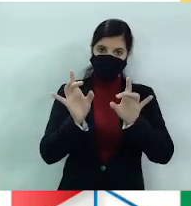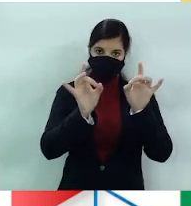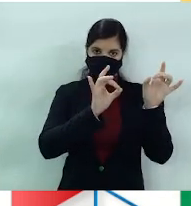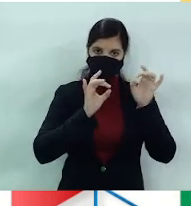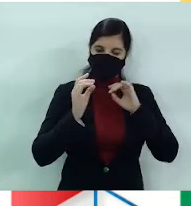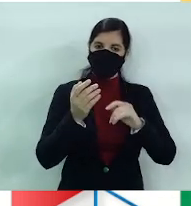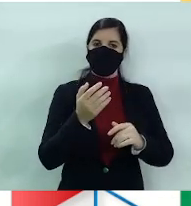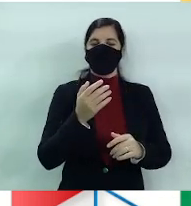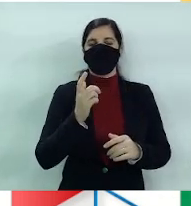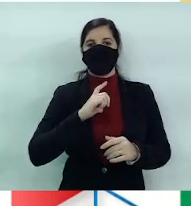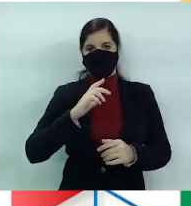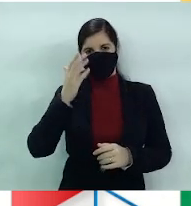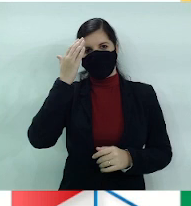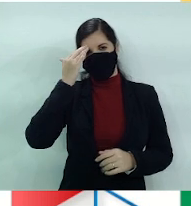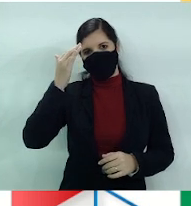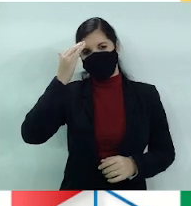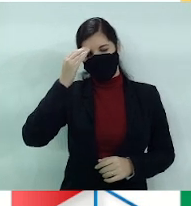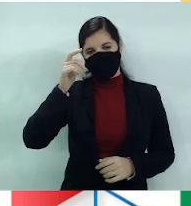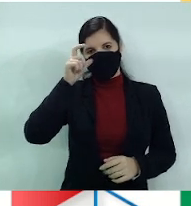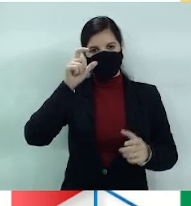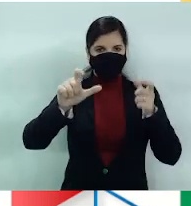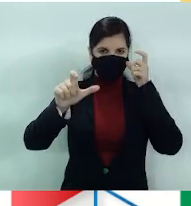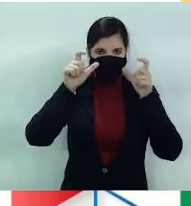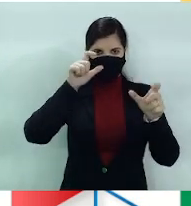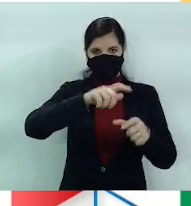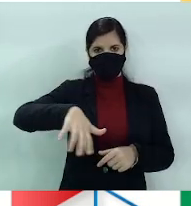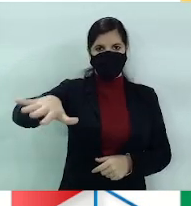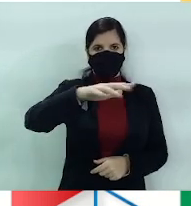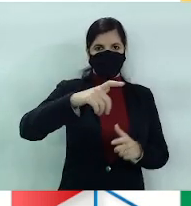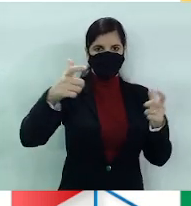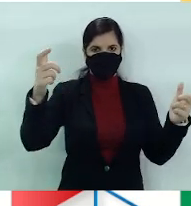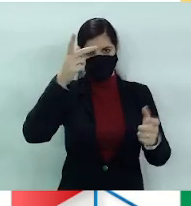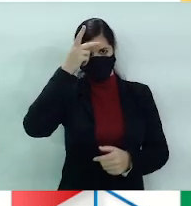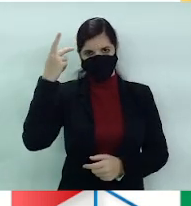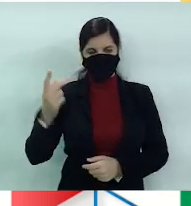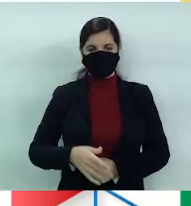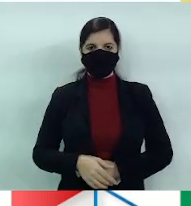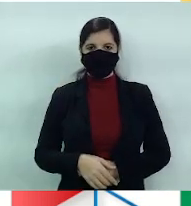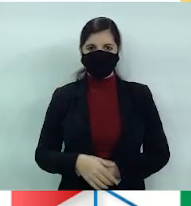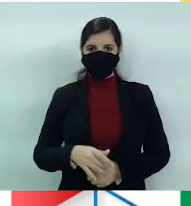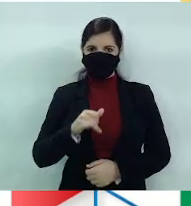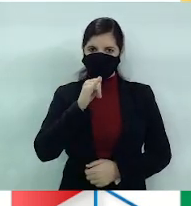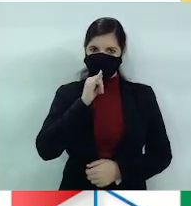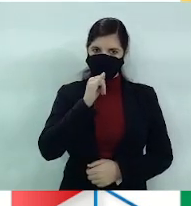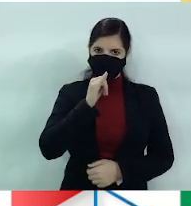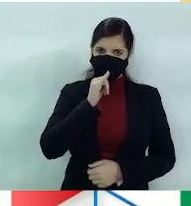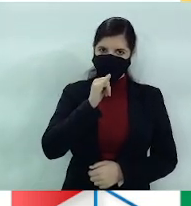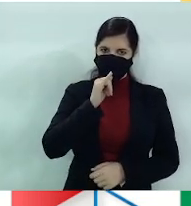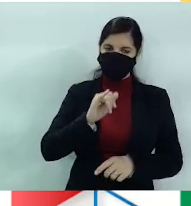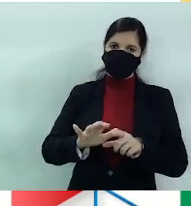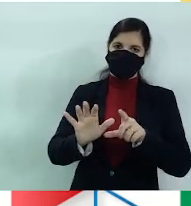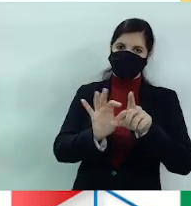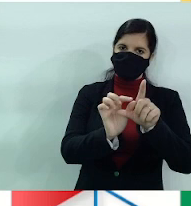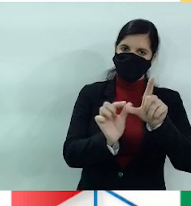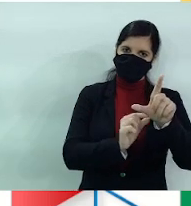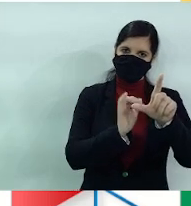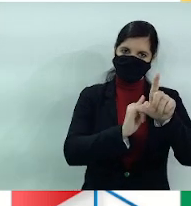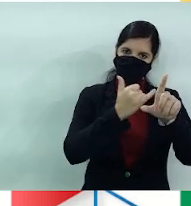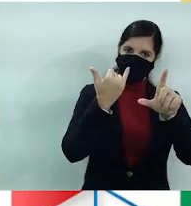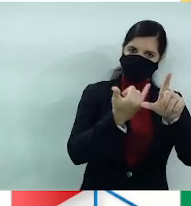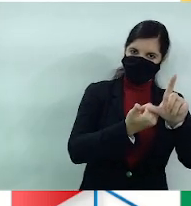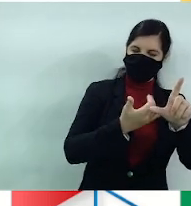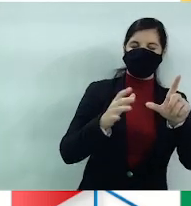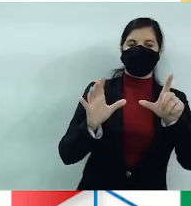anos, sabe o que interessa à imprensa. Por exemplo, o que rende com influenciadores, o que engaja. E se